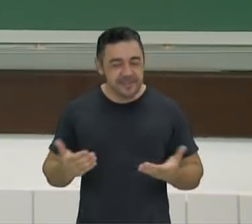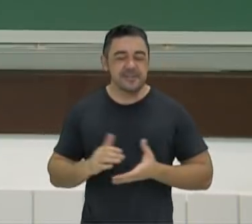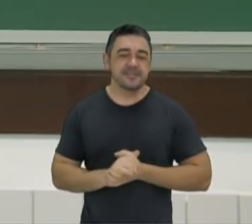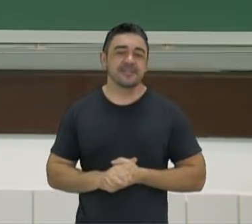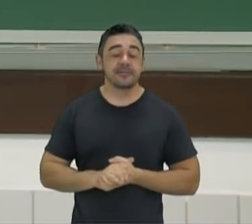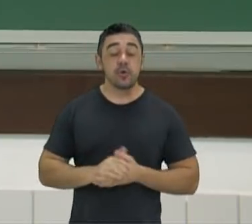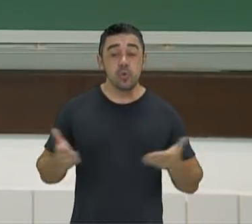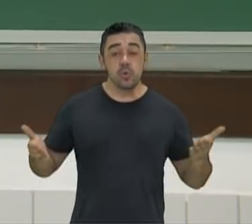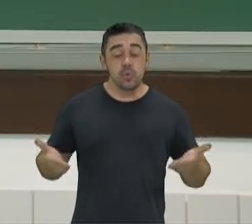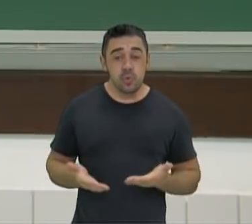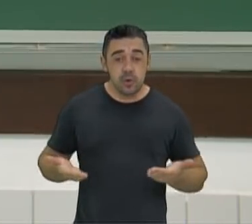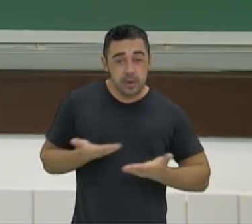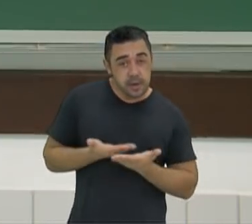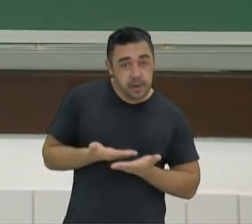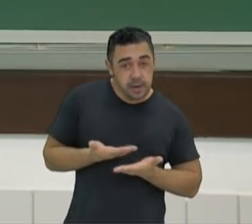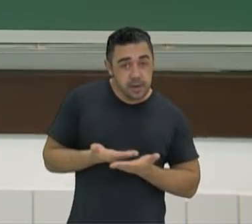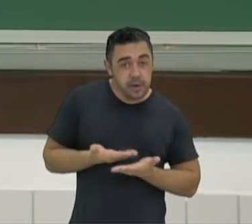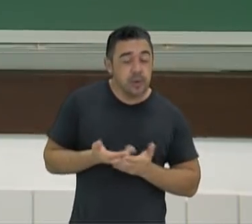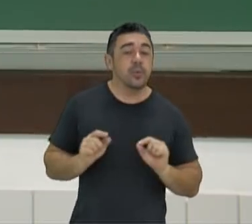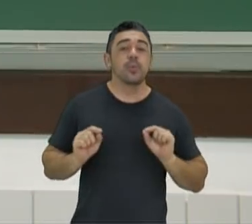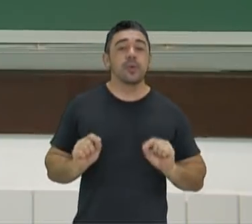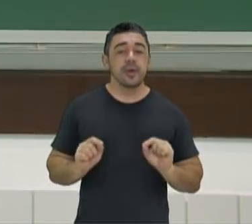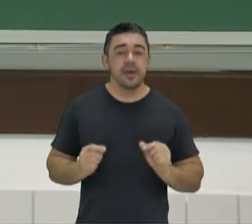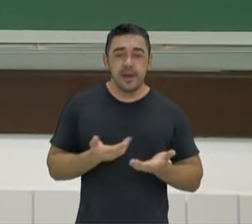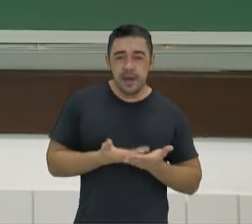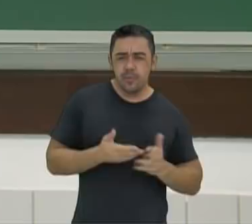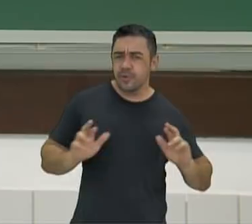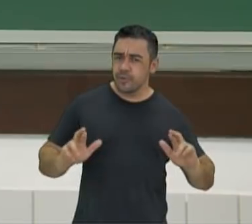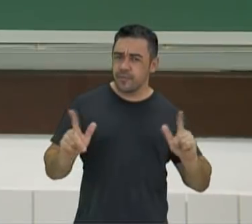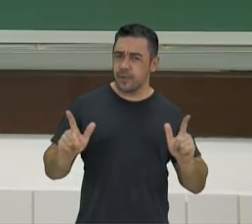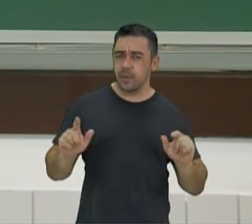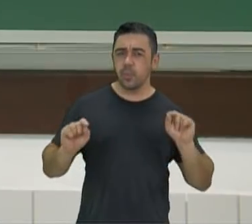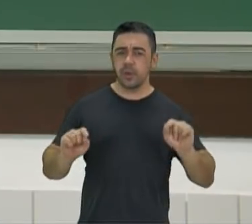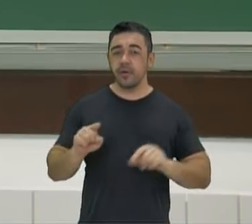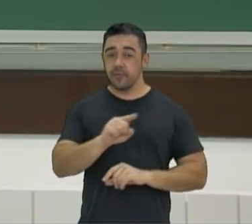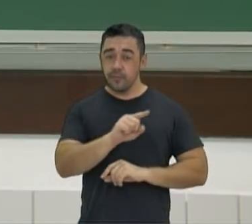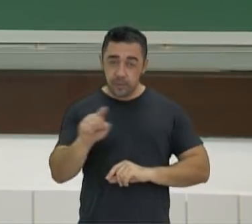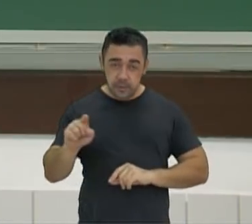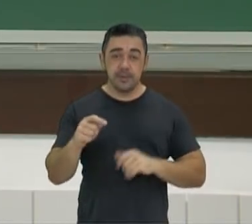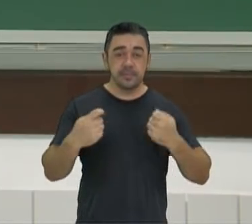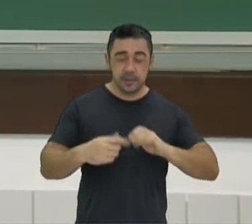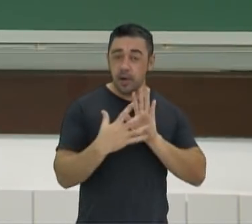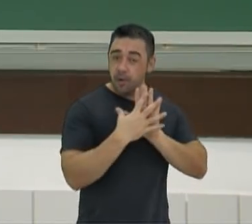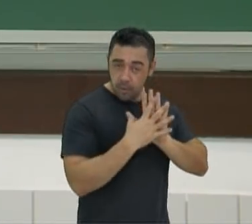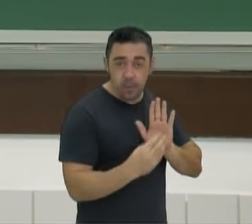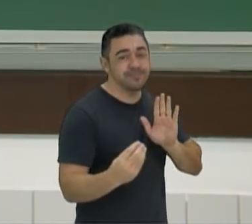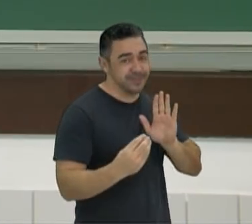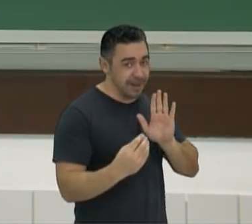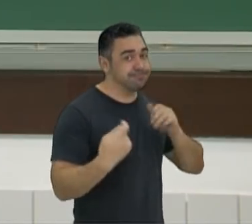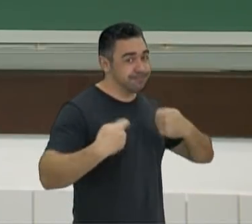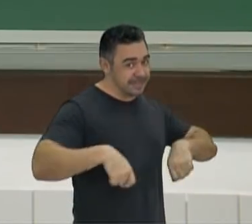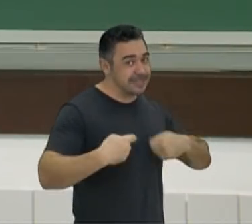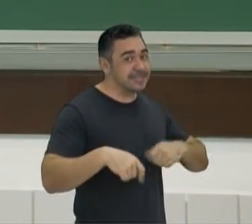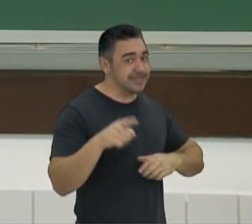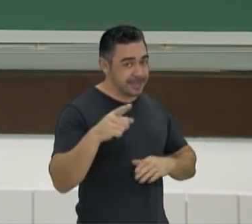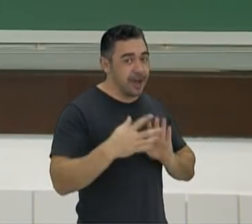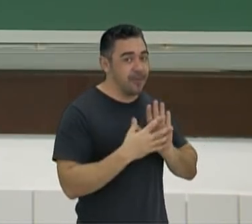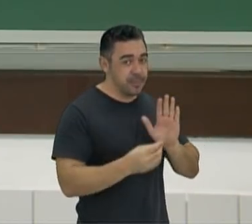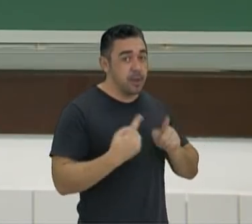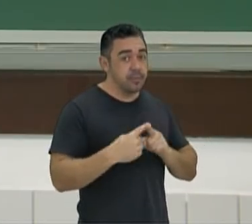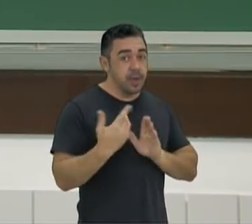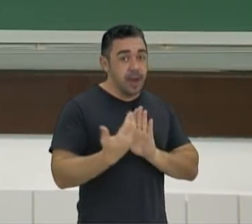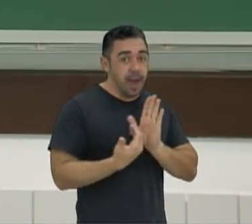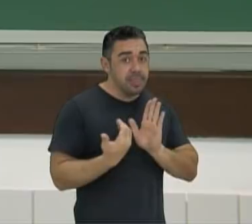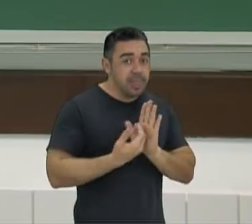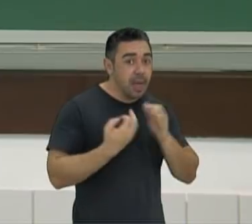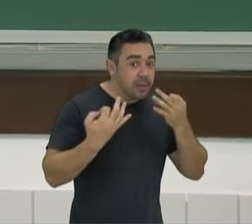bem! Hoje, na aula de hoje, a gente vai trazer uma aula diferente, onde vocês vão ter que copiar bastante coisinha, porque lembra, o caderno